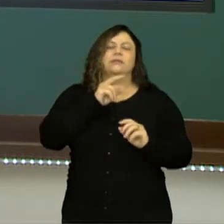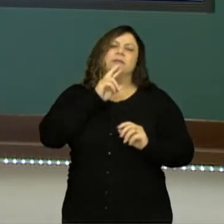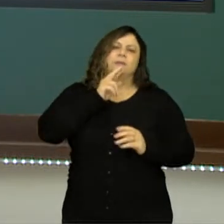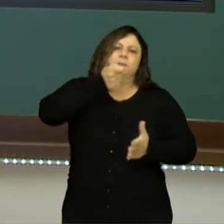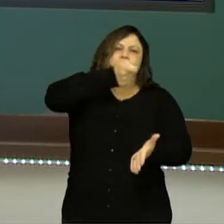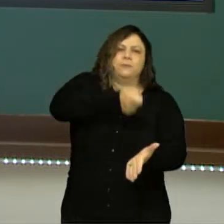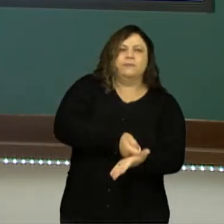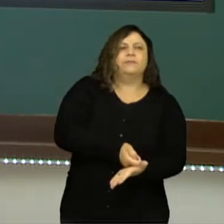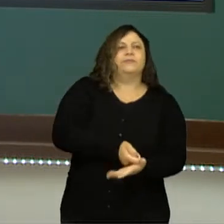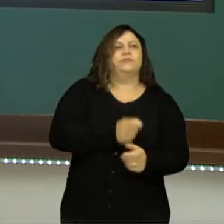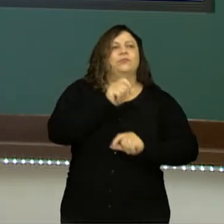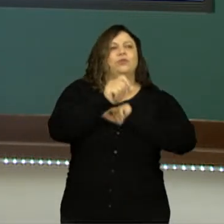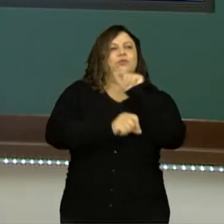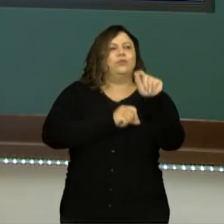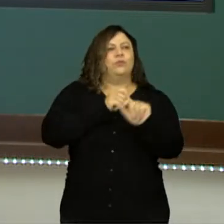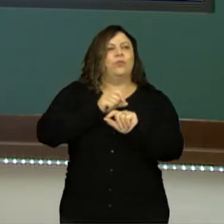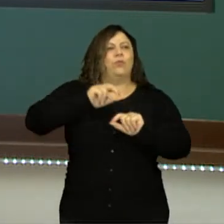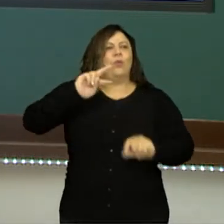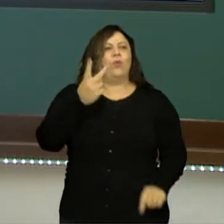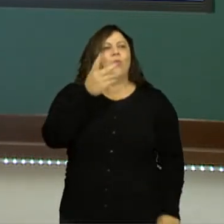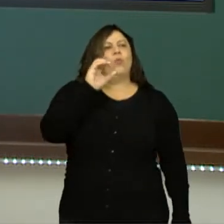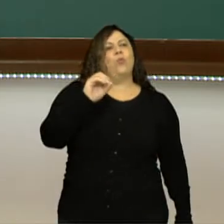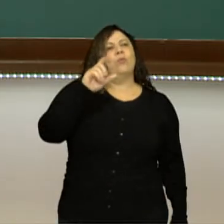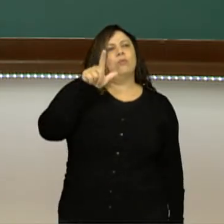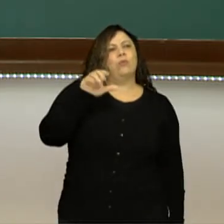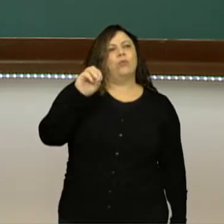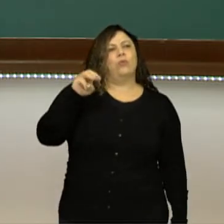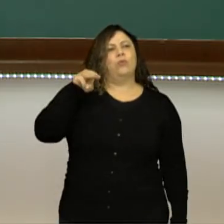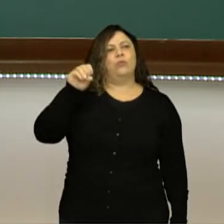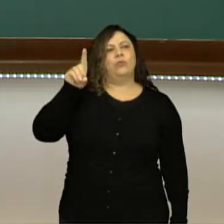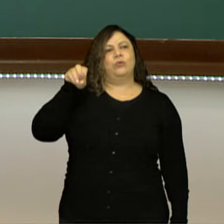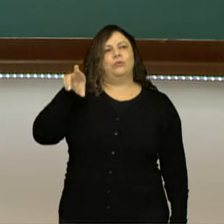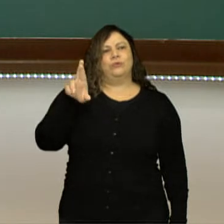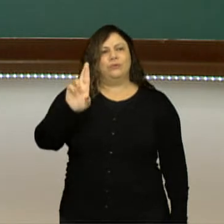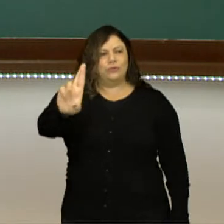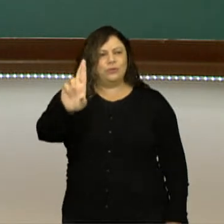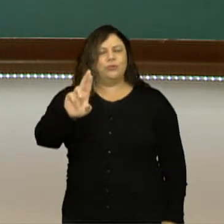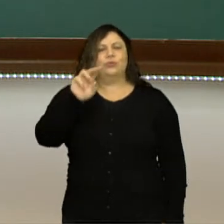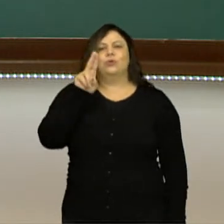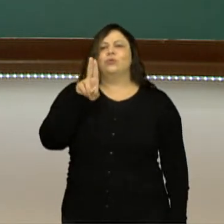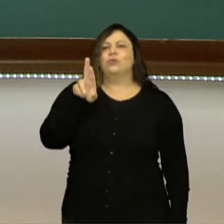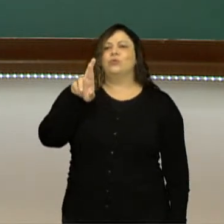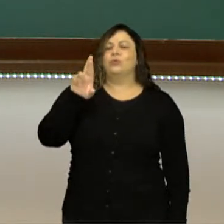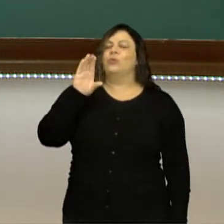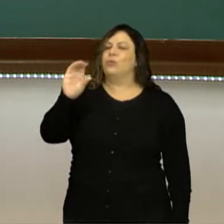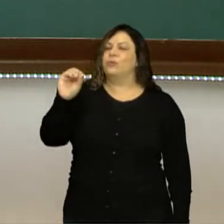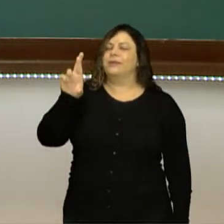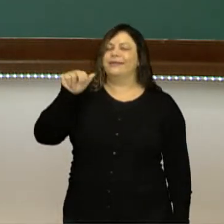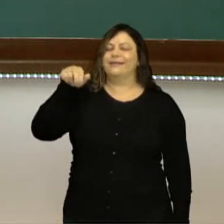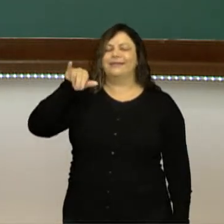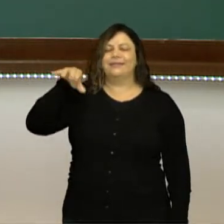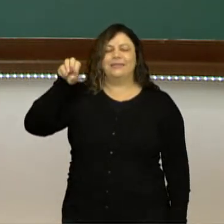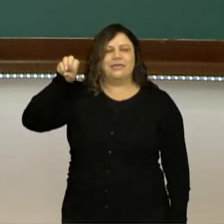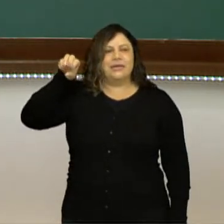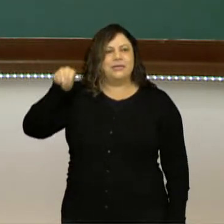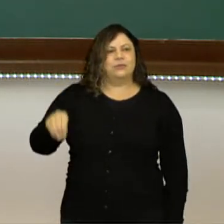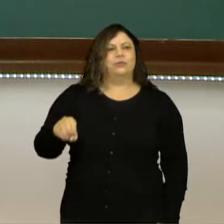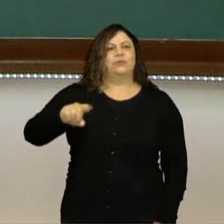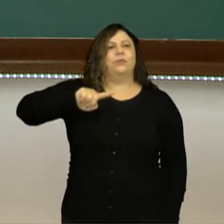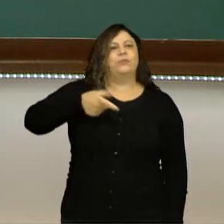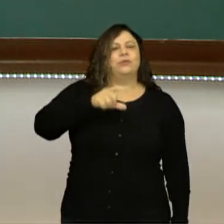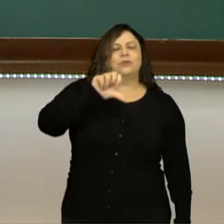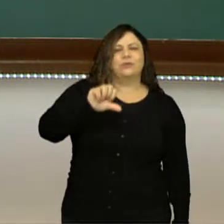o Holodomor, o genocídio ucraniano entre 1932 e 1933, quando milhões de